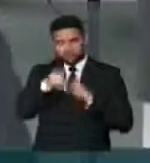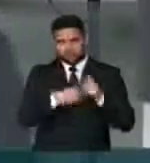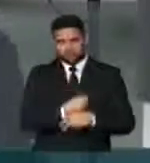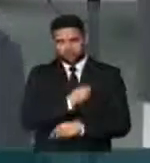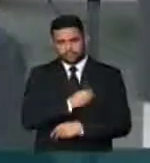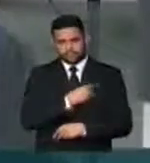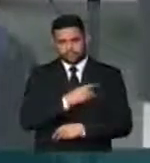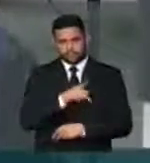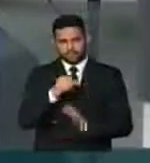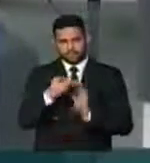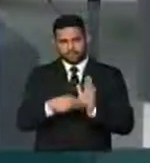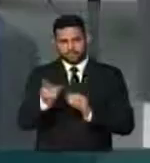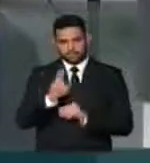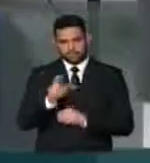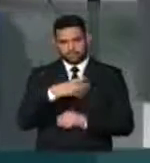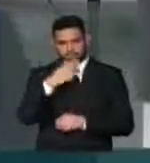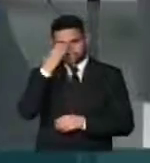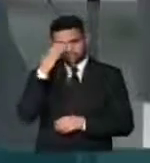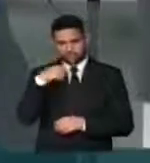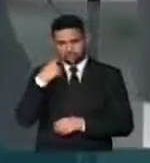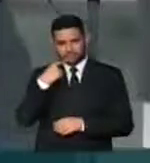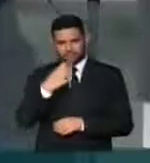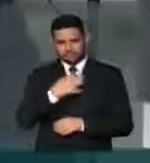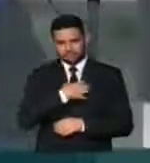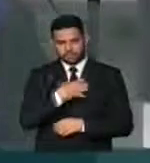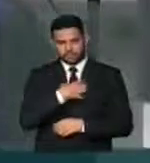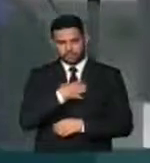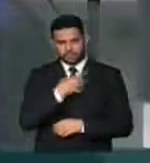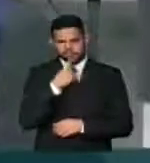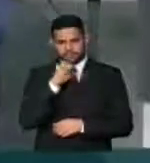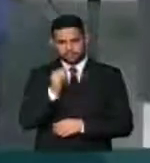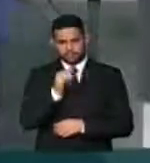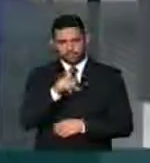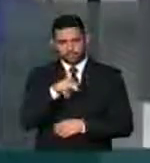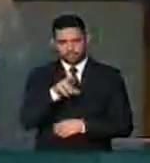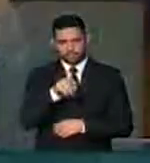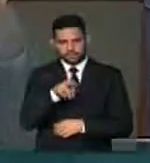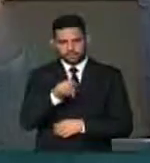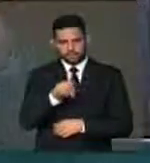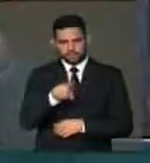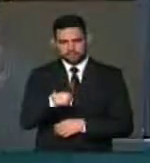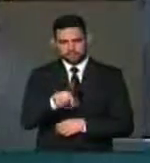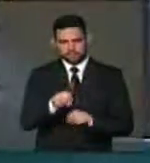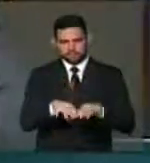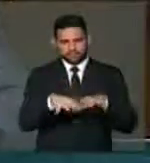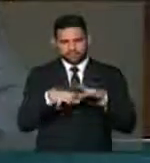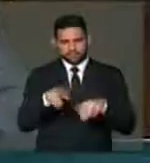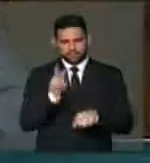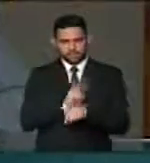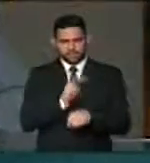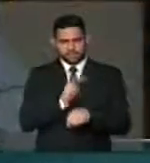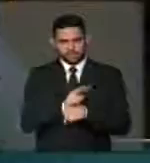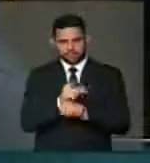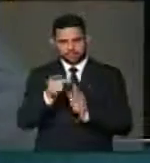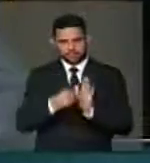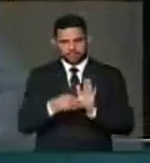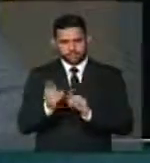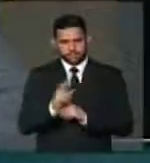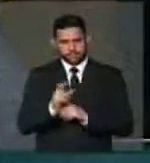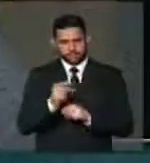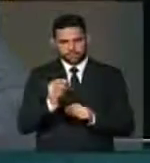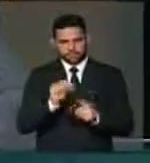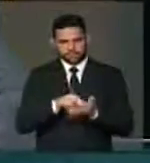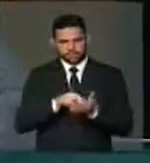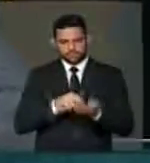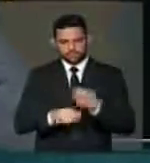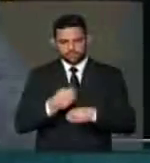Plano Real. Obrigado, Heráclito. Eu me sinto como um pai do Plano Real, do Parlamento, porque aqui defendi o Plano Real, a estabilidade econômica,